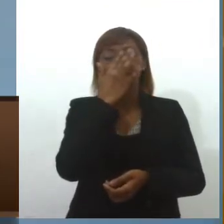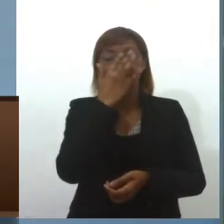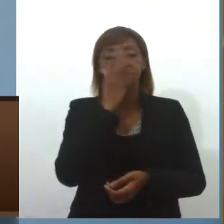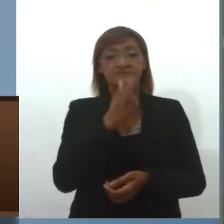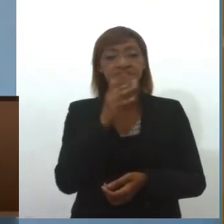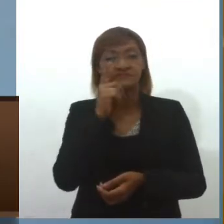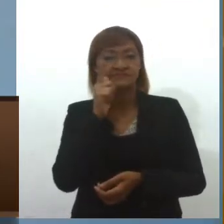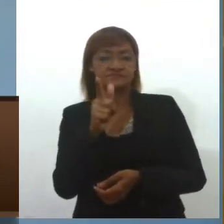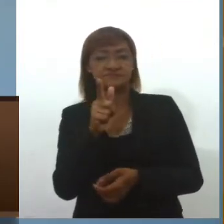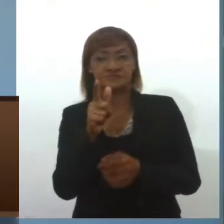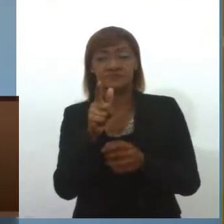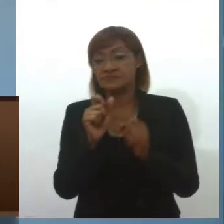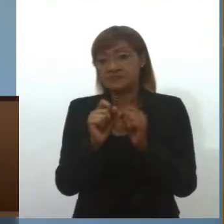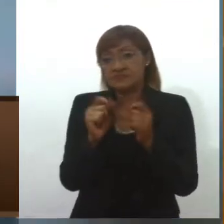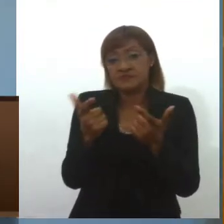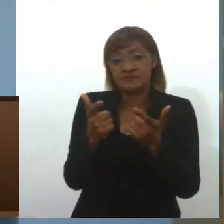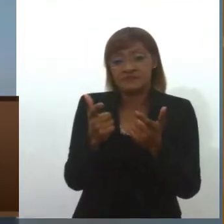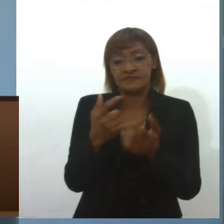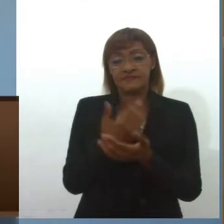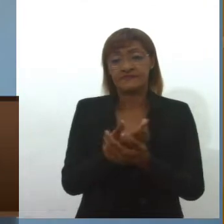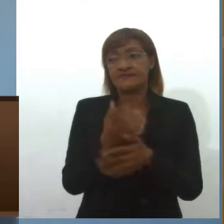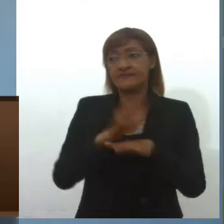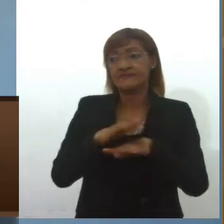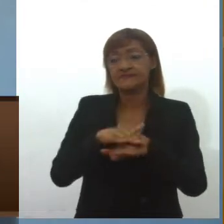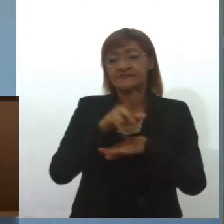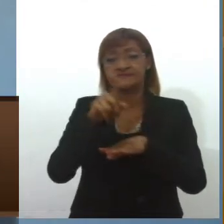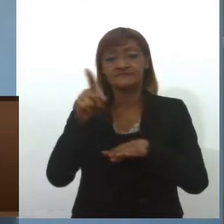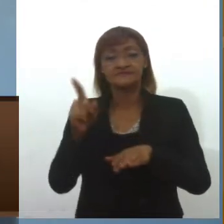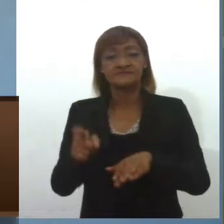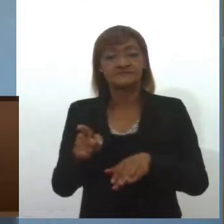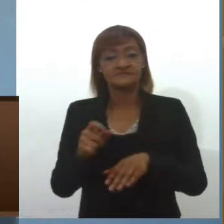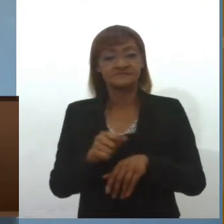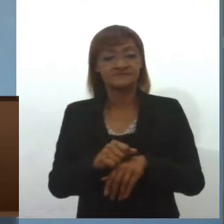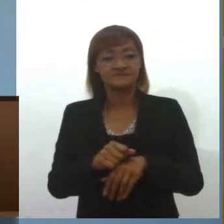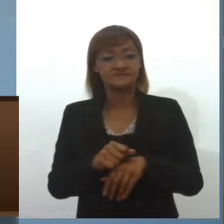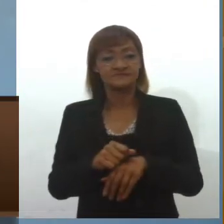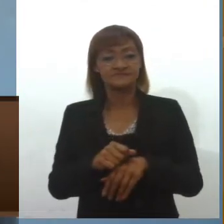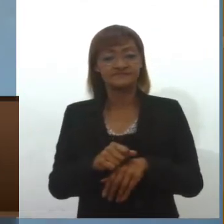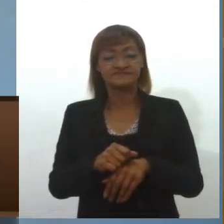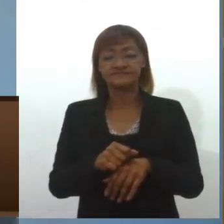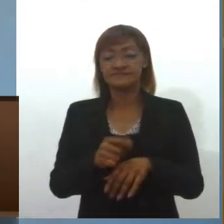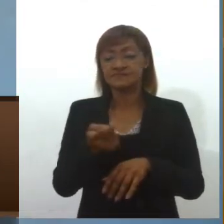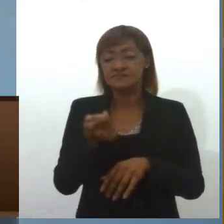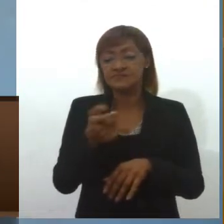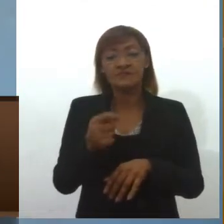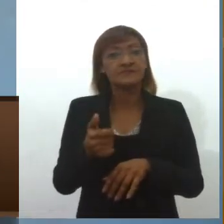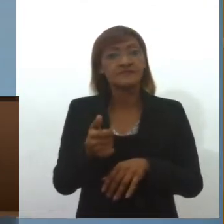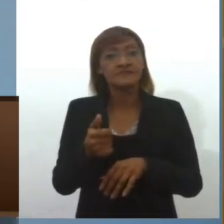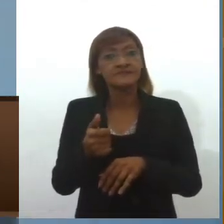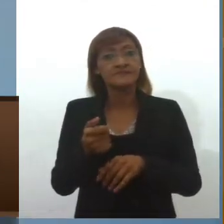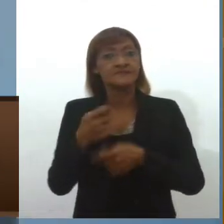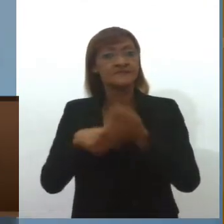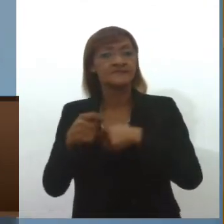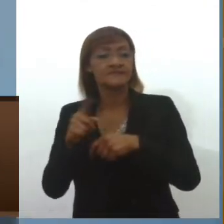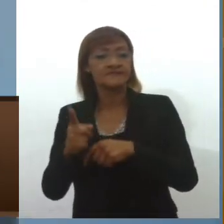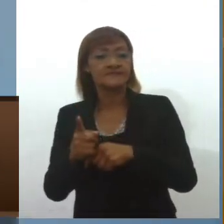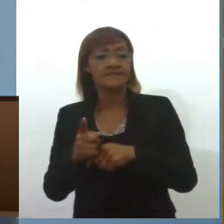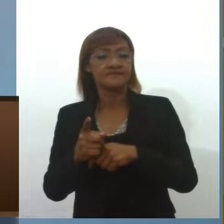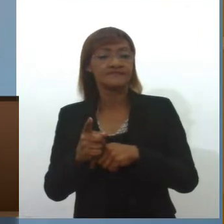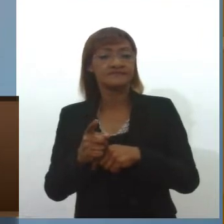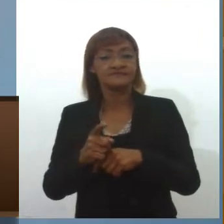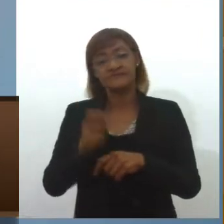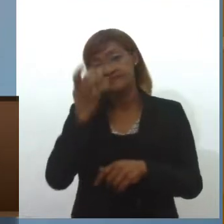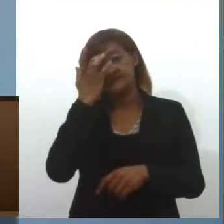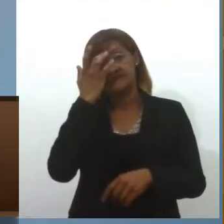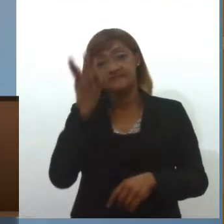Claro que sim. Né? Os produtores, e poucos, quando há poucos no mercado, é que vão extrair a nossa renda com muito mais